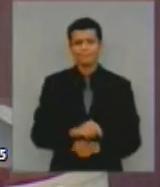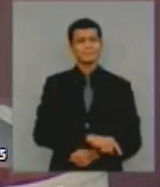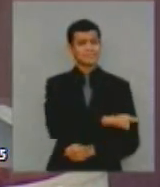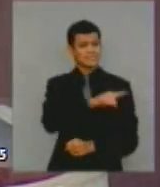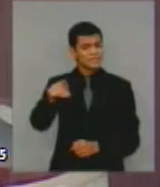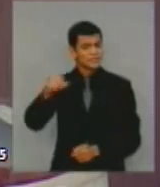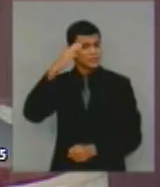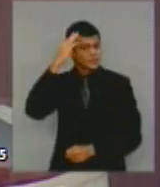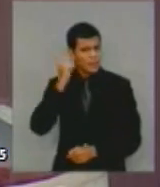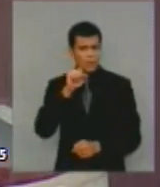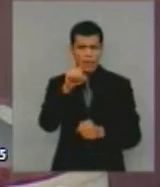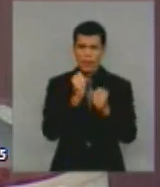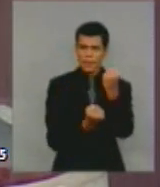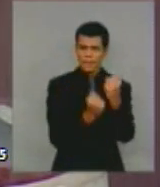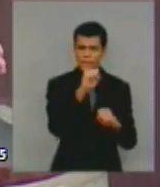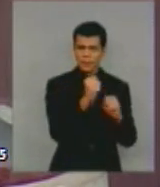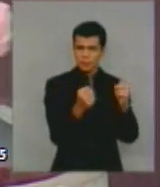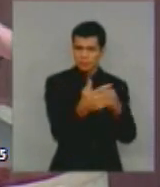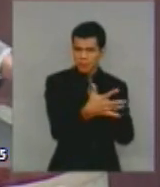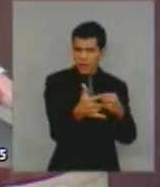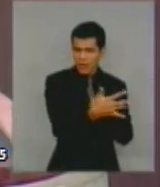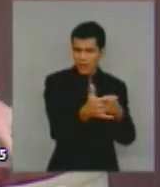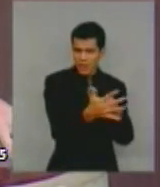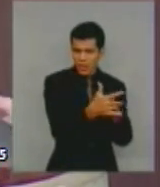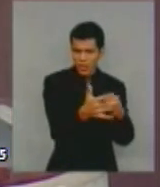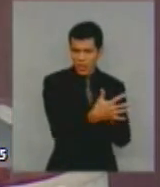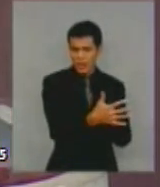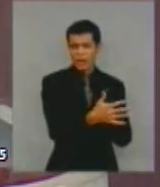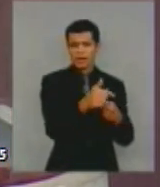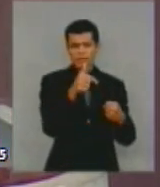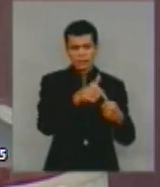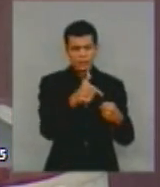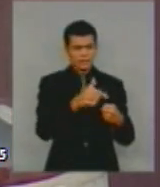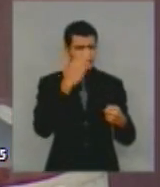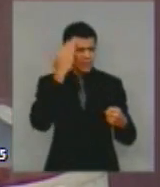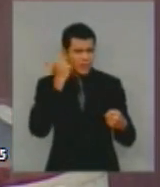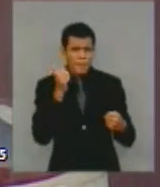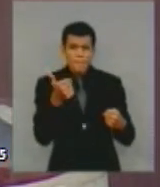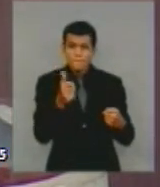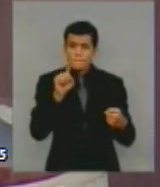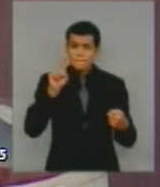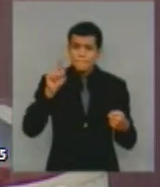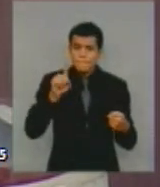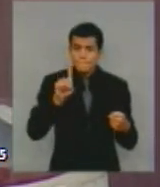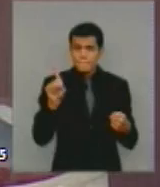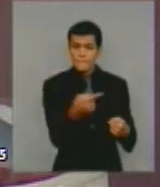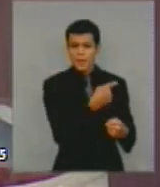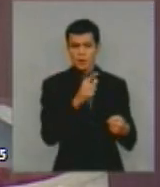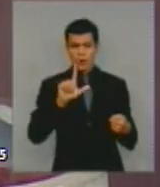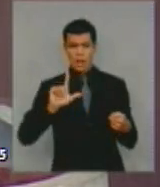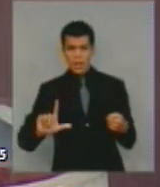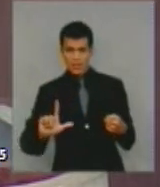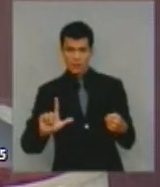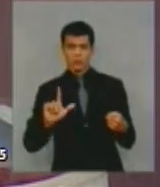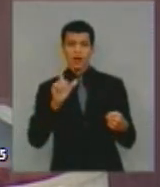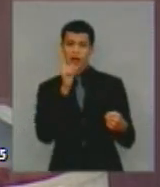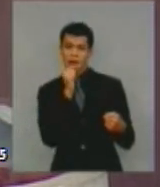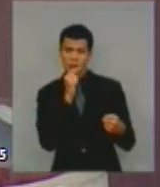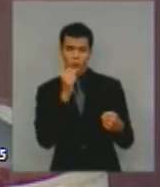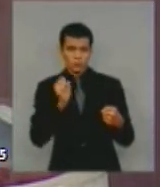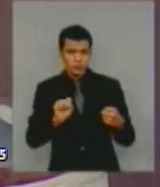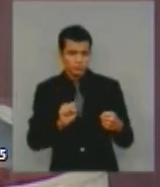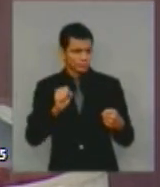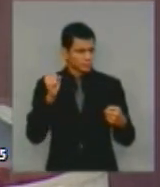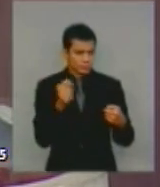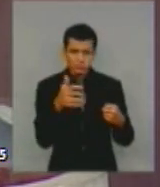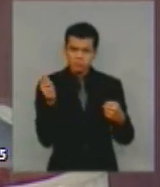hoje consumindo 1.000 litros de água por segundo? Você sabia que a siderúrgica, quando estiver em plena operação, vai